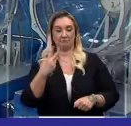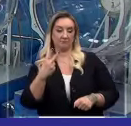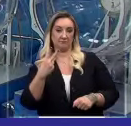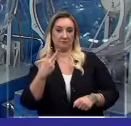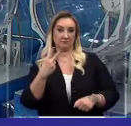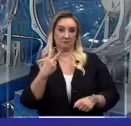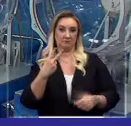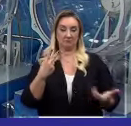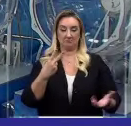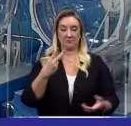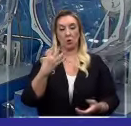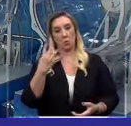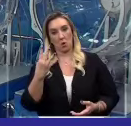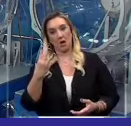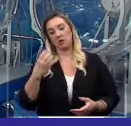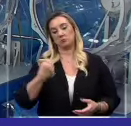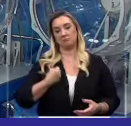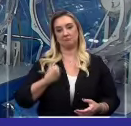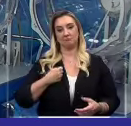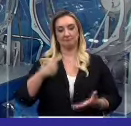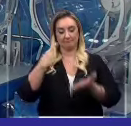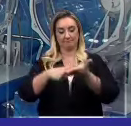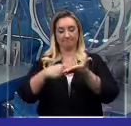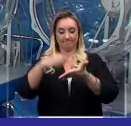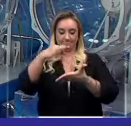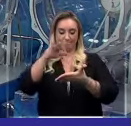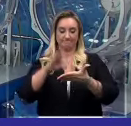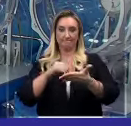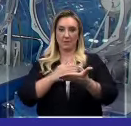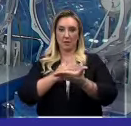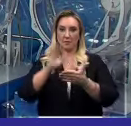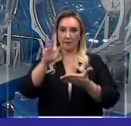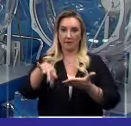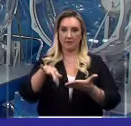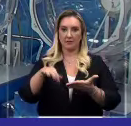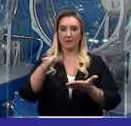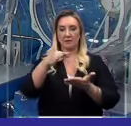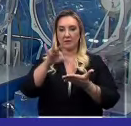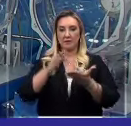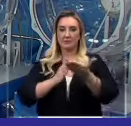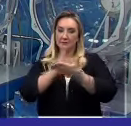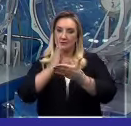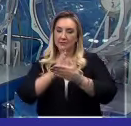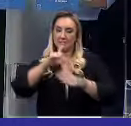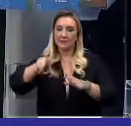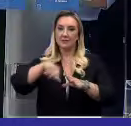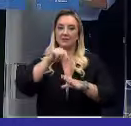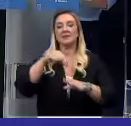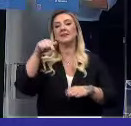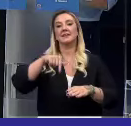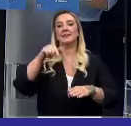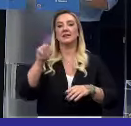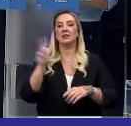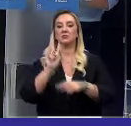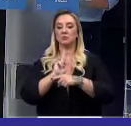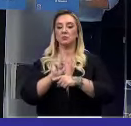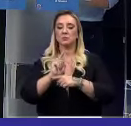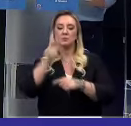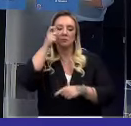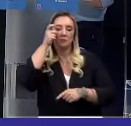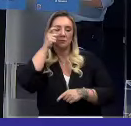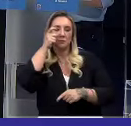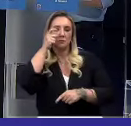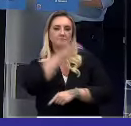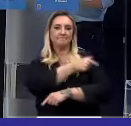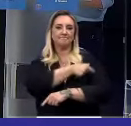números. Lembre-se de conferir a sua aposta do início ao fim. Para conferir e validar este sorteio, estão aqui nossas auditoras